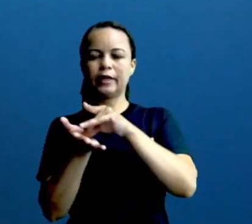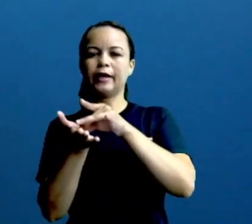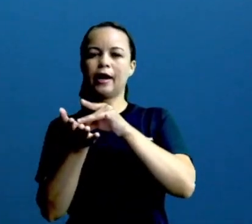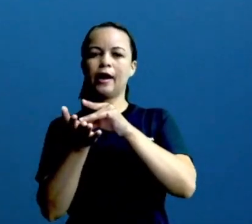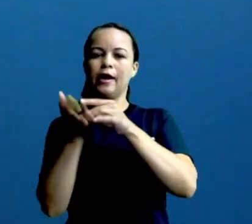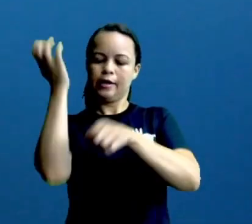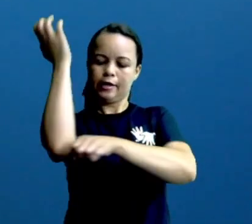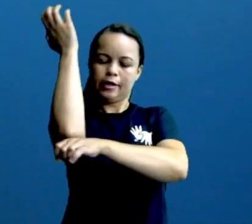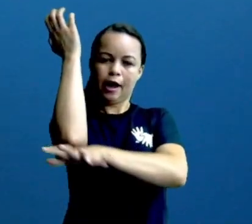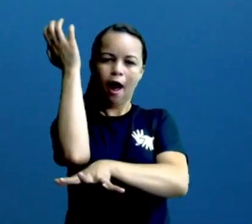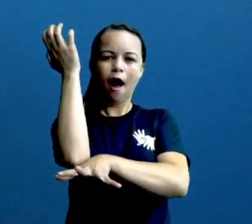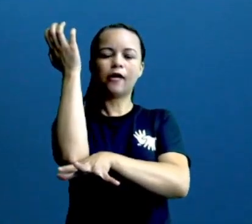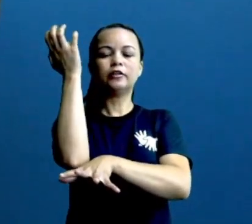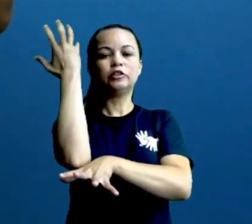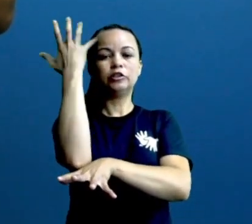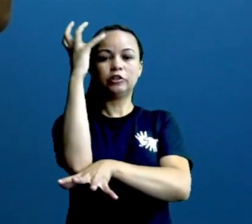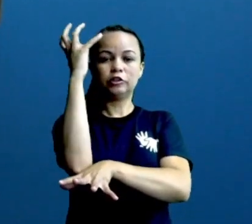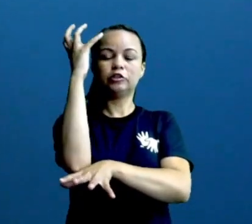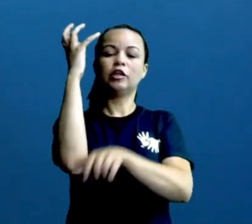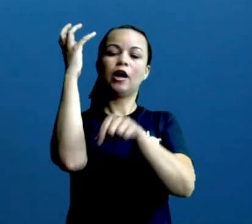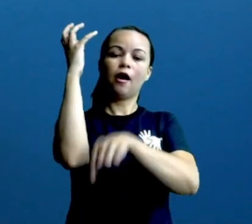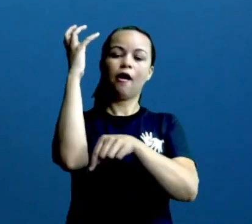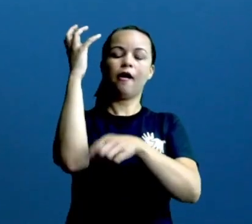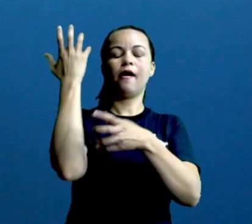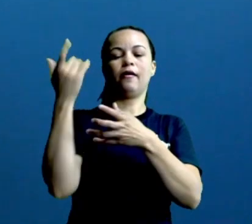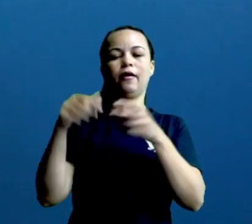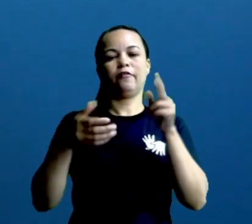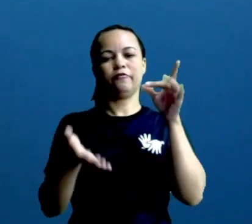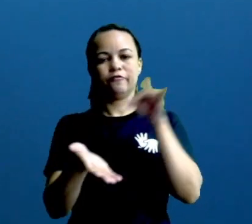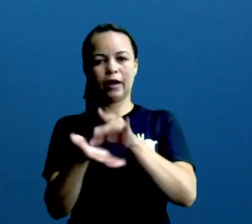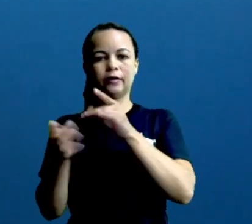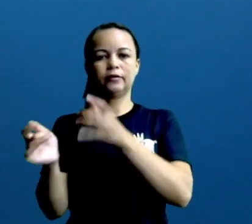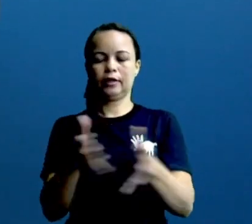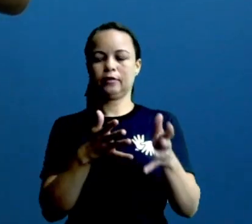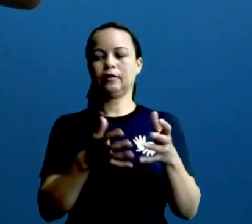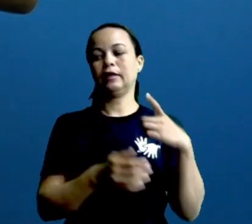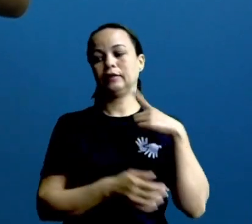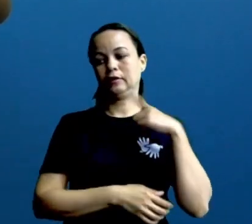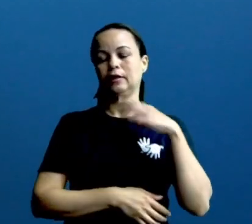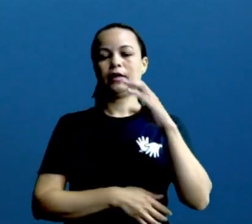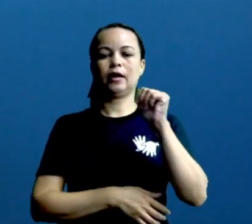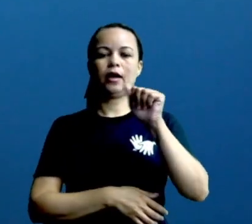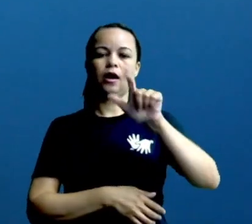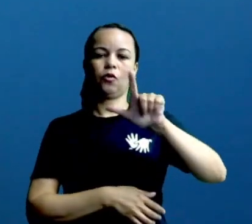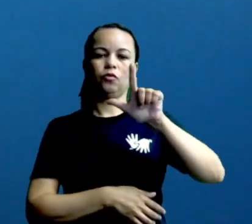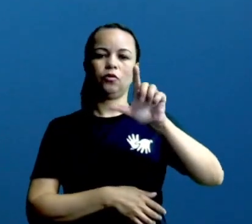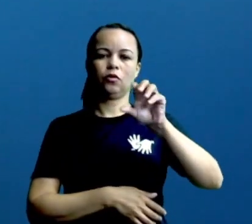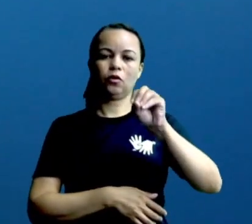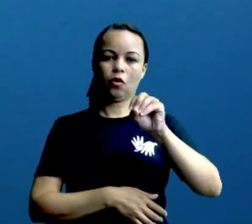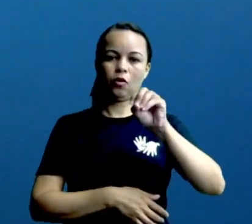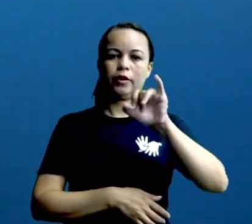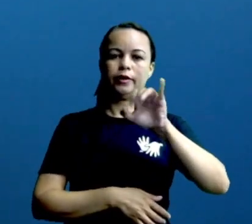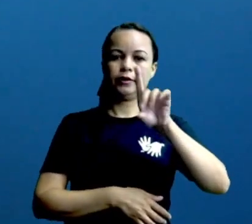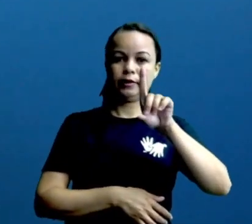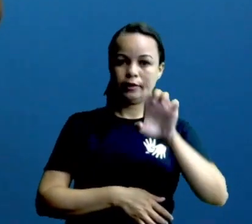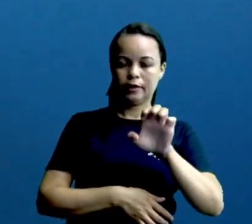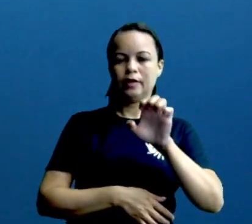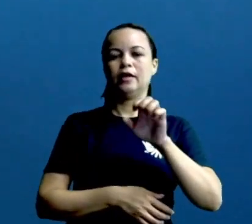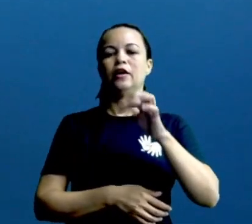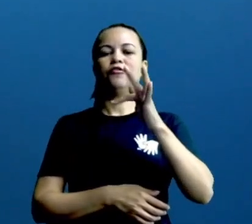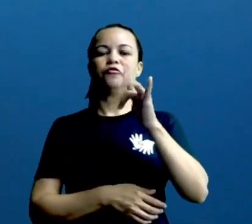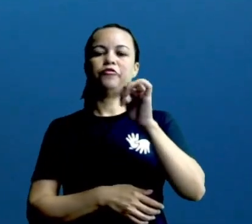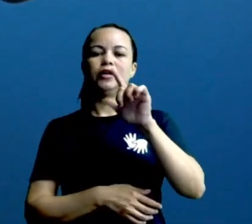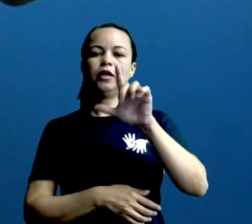certo? Aqui não, aqui a gente vai ter o que a gente chama de rizoide, cauloide e filóide, porque ainda não é verdadeiro.